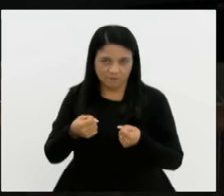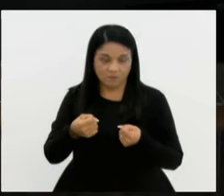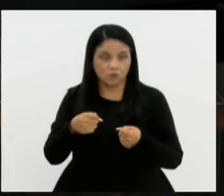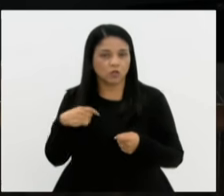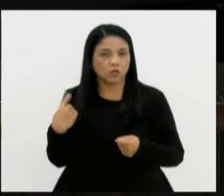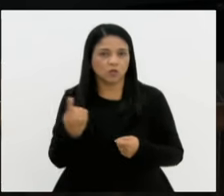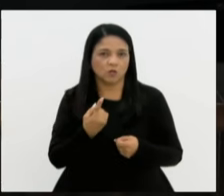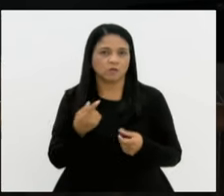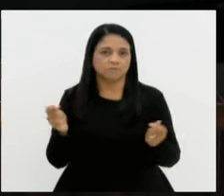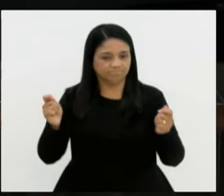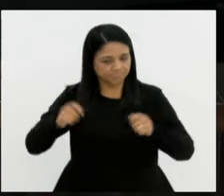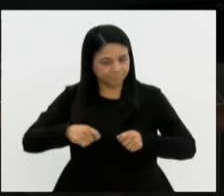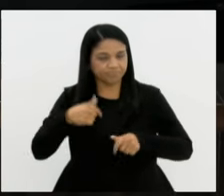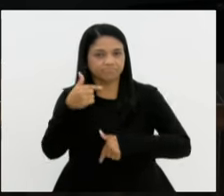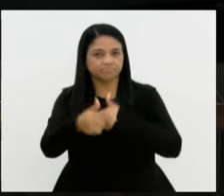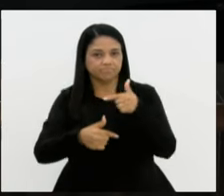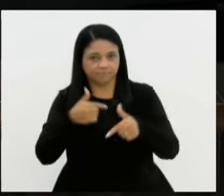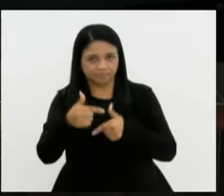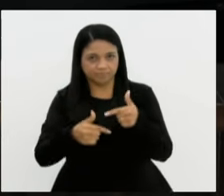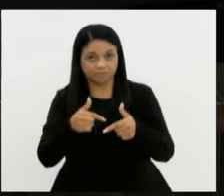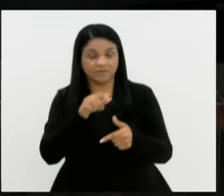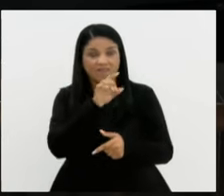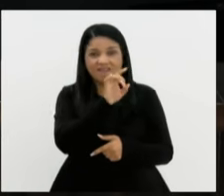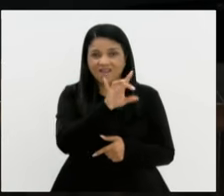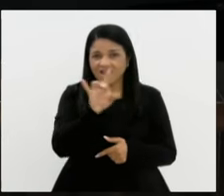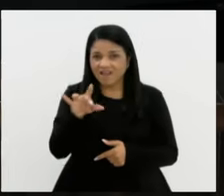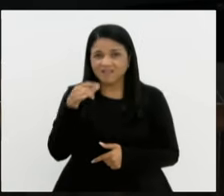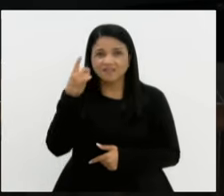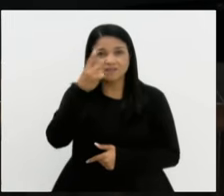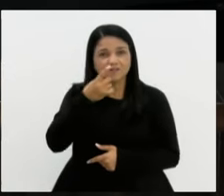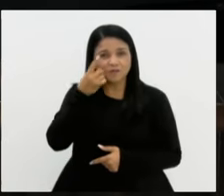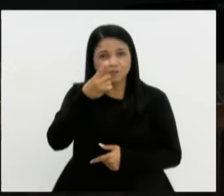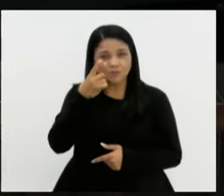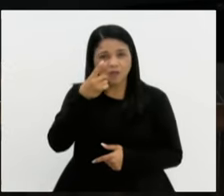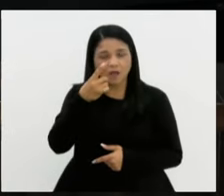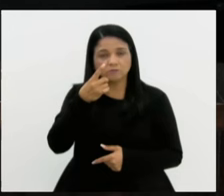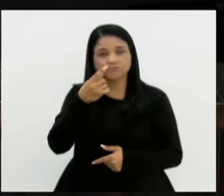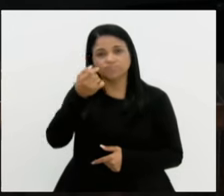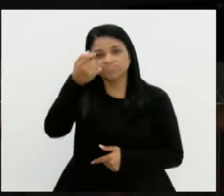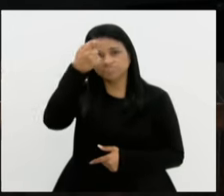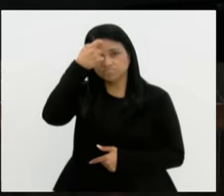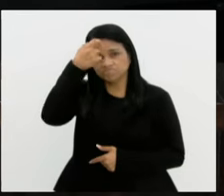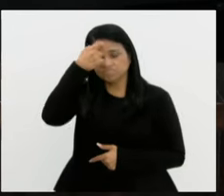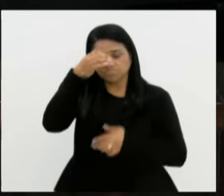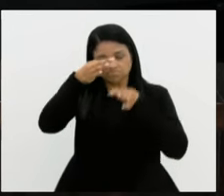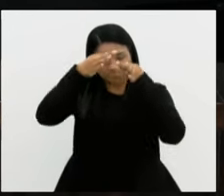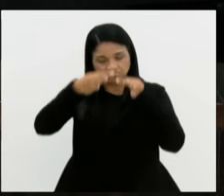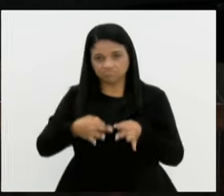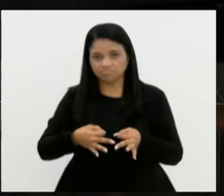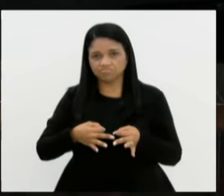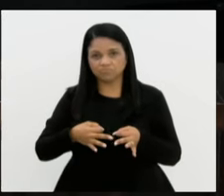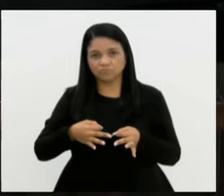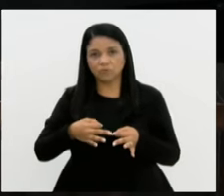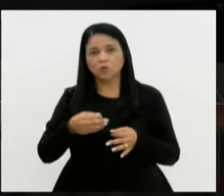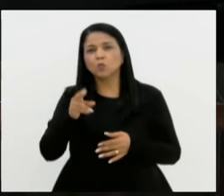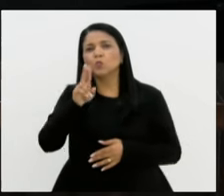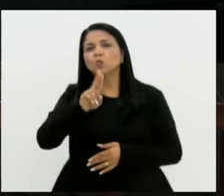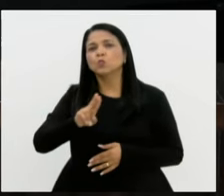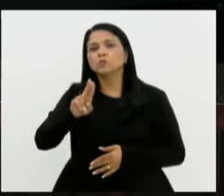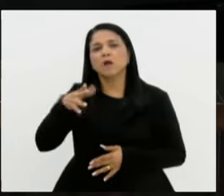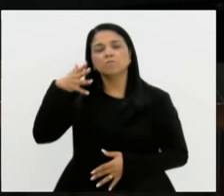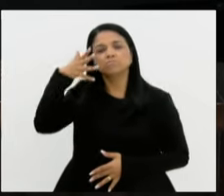possa fazer isso. Então, acho que cada um parlamentar tem que ter a seriedade como usar a